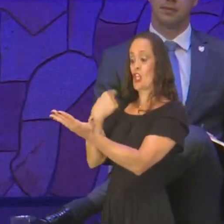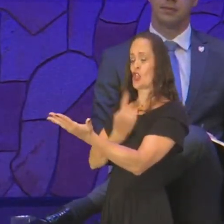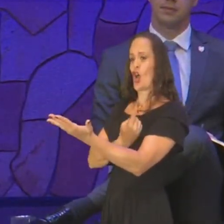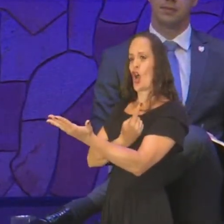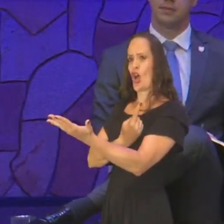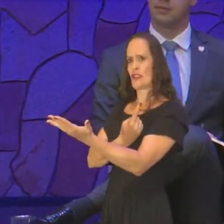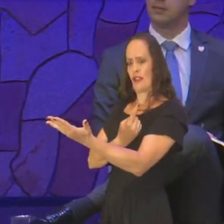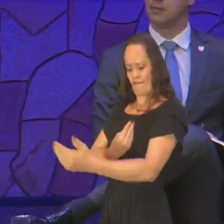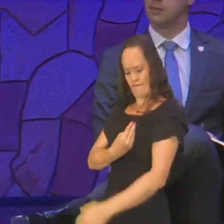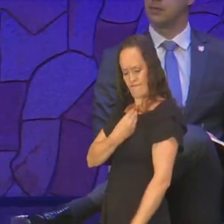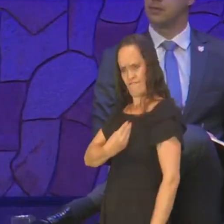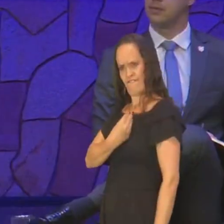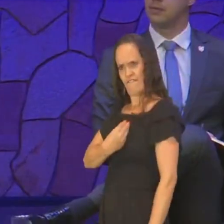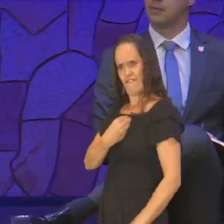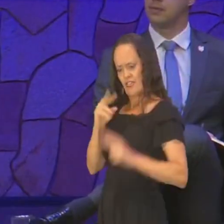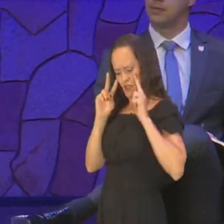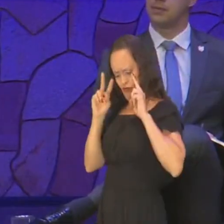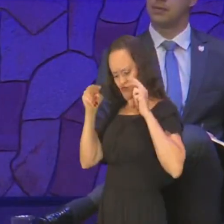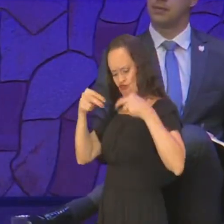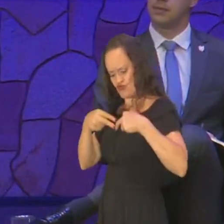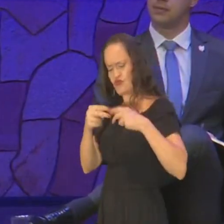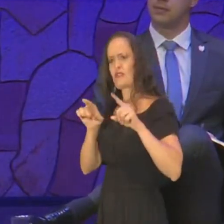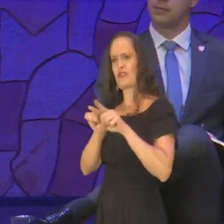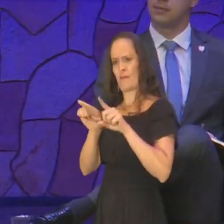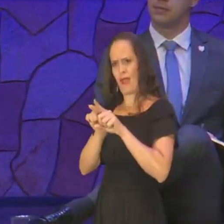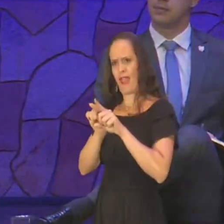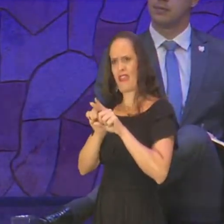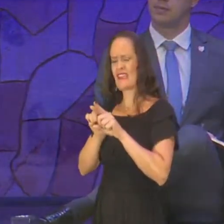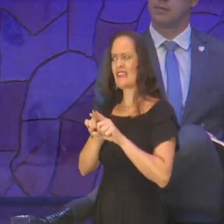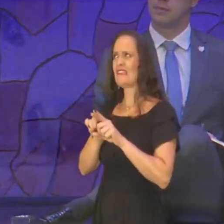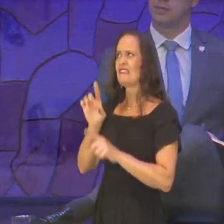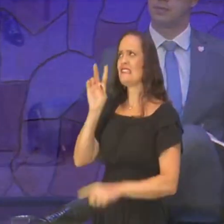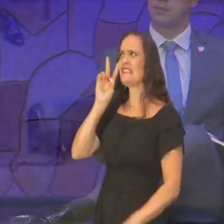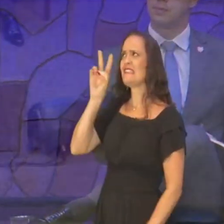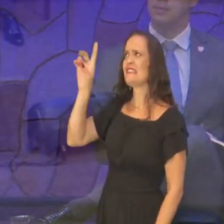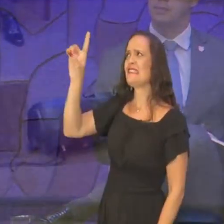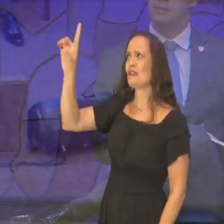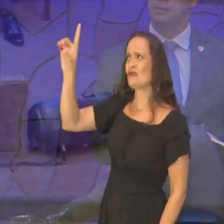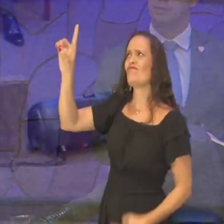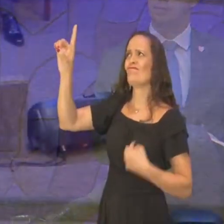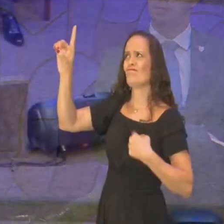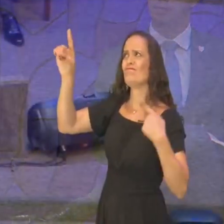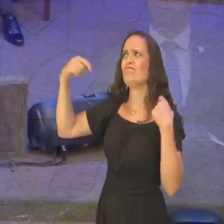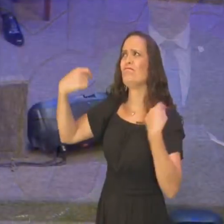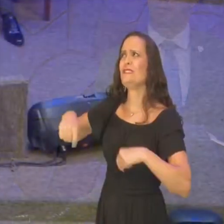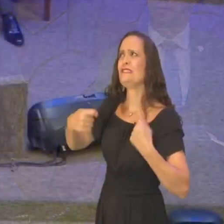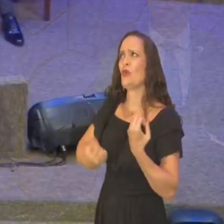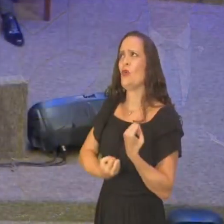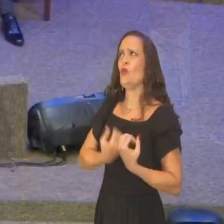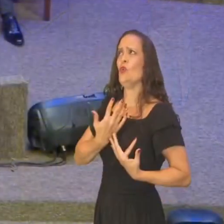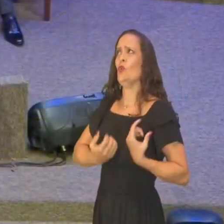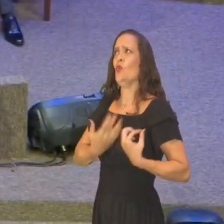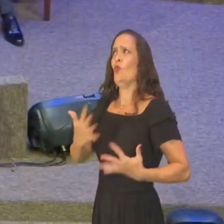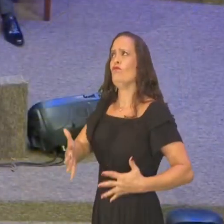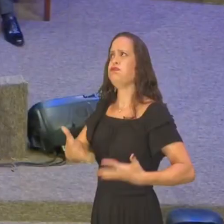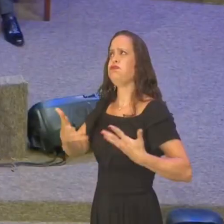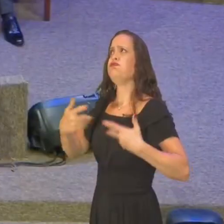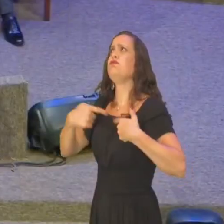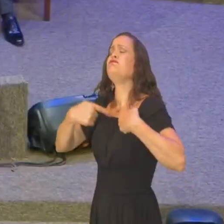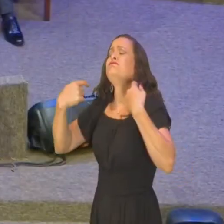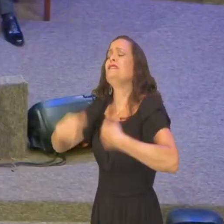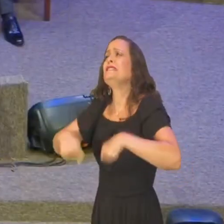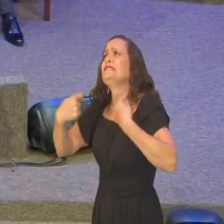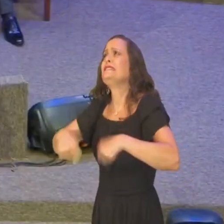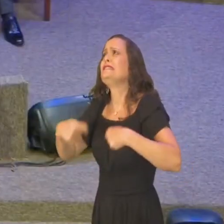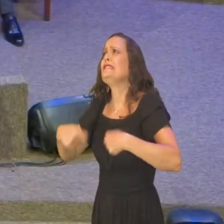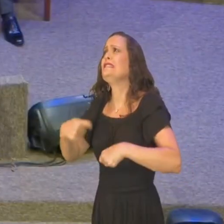que possamos olhar para Deus e dizer: Senhor, nós precisamos de avivamento. Nós precisamos, e eu desejo, precisa ser a